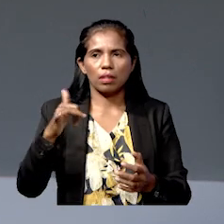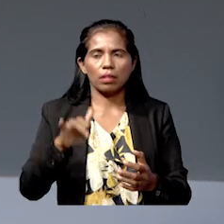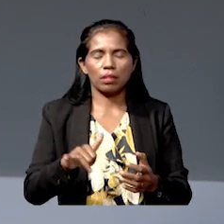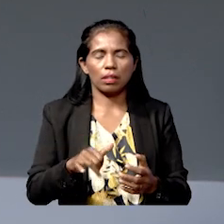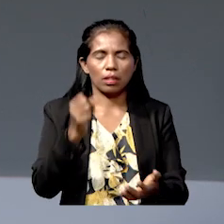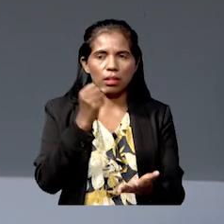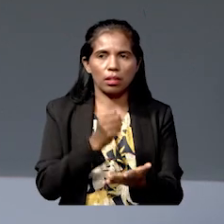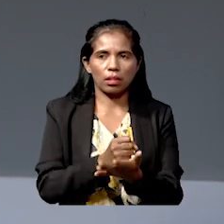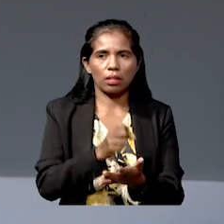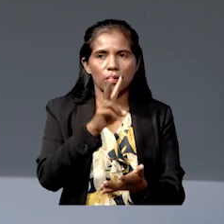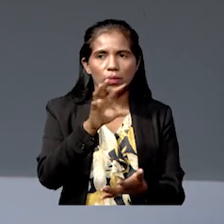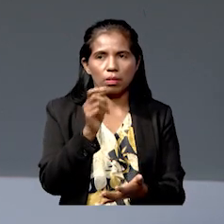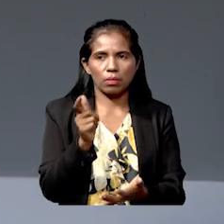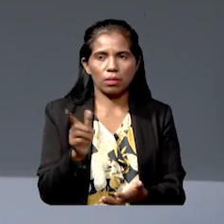falei